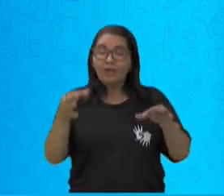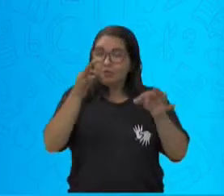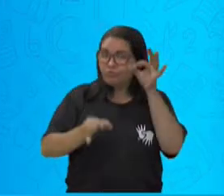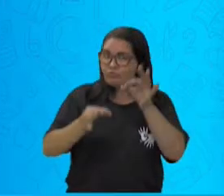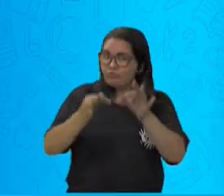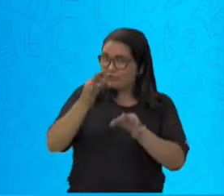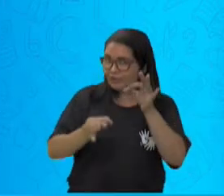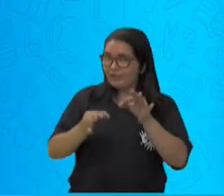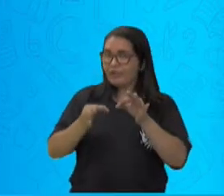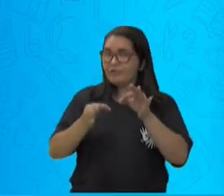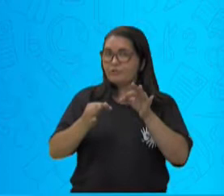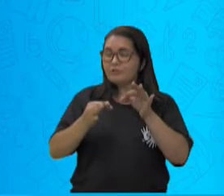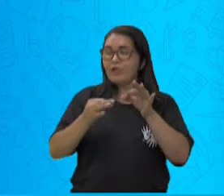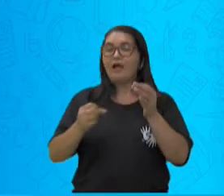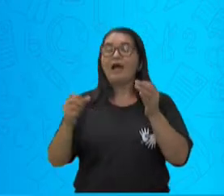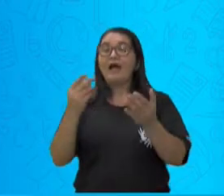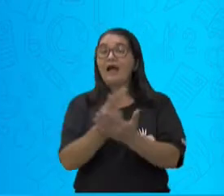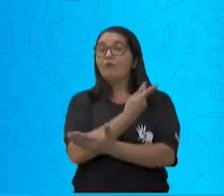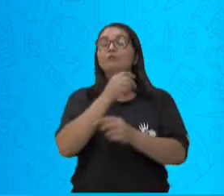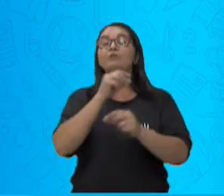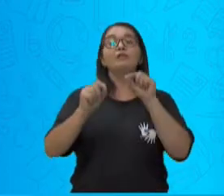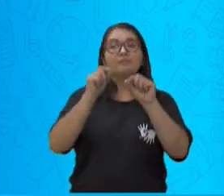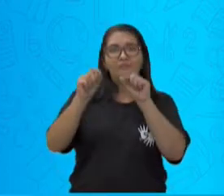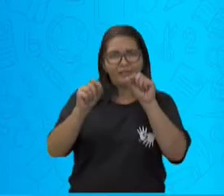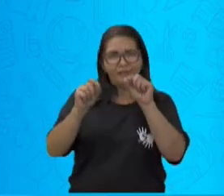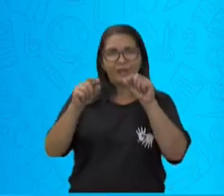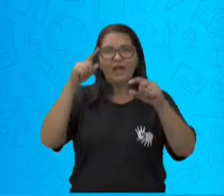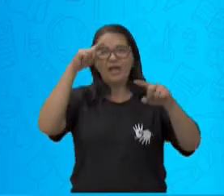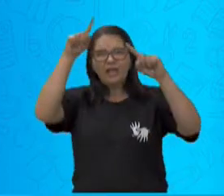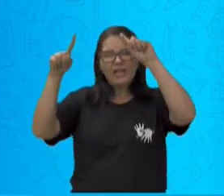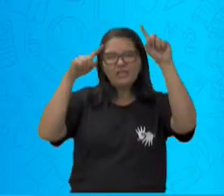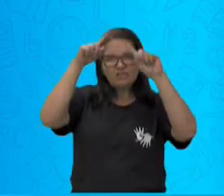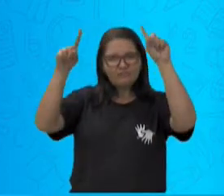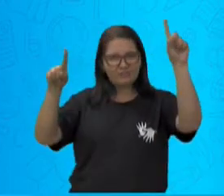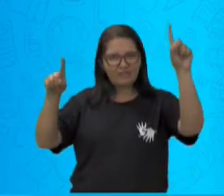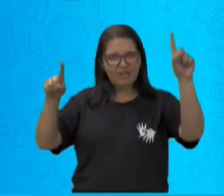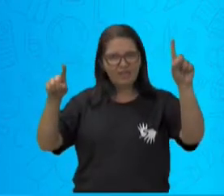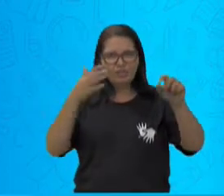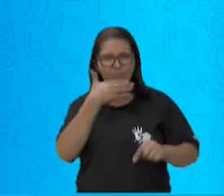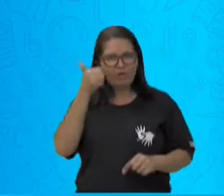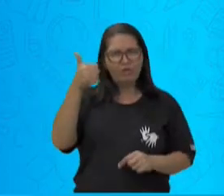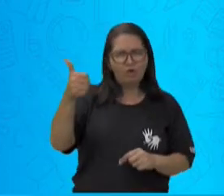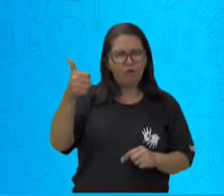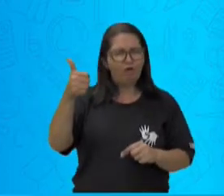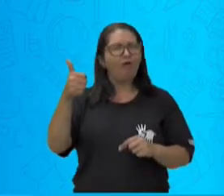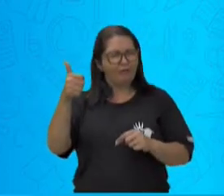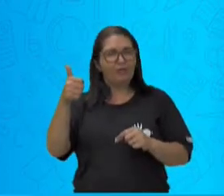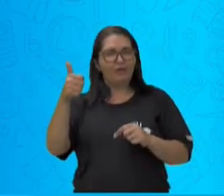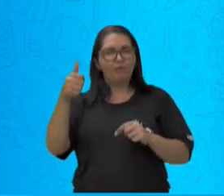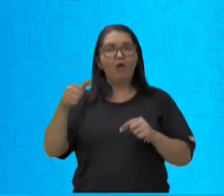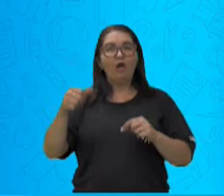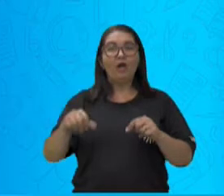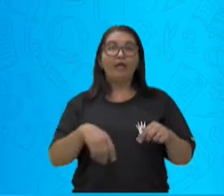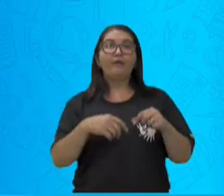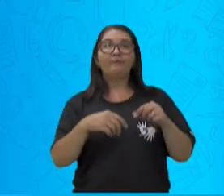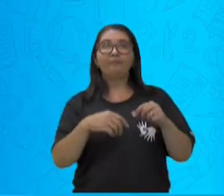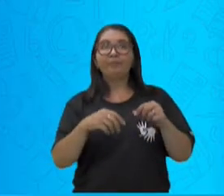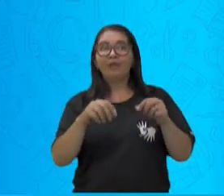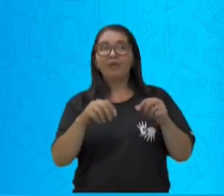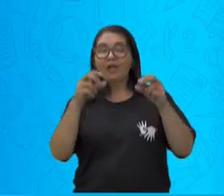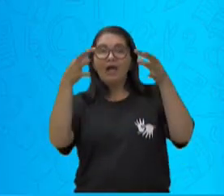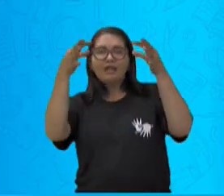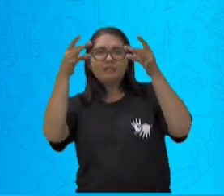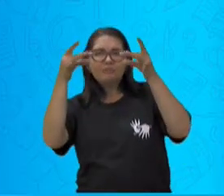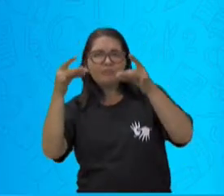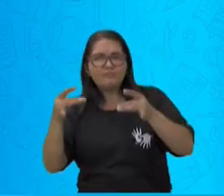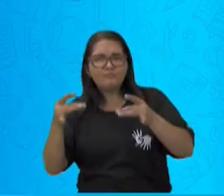serão criatividade, coesão, coerência, verossimilhança, no caso do conto e